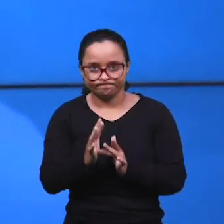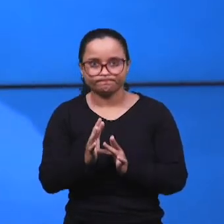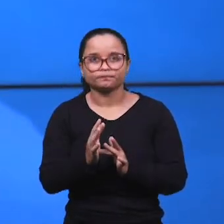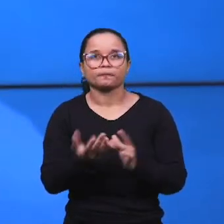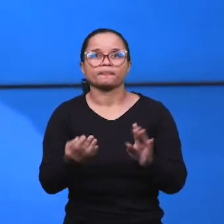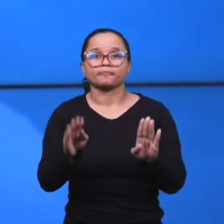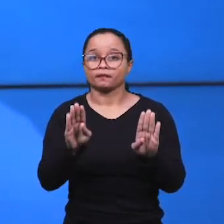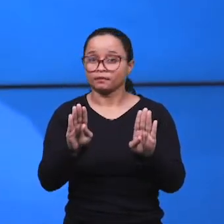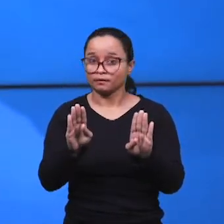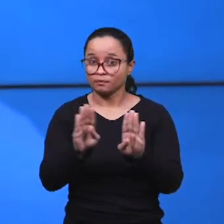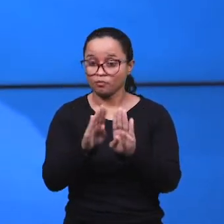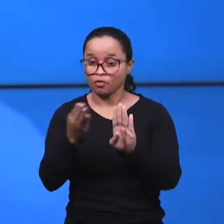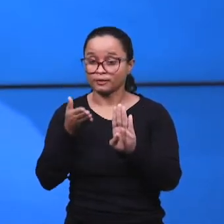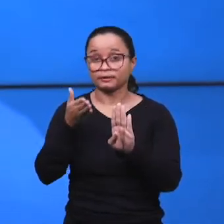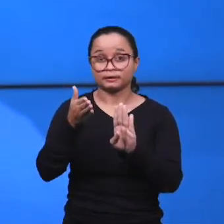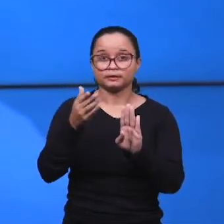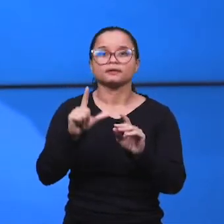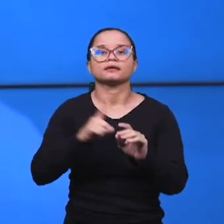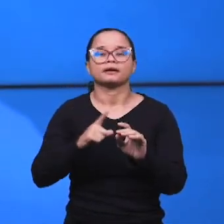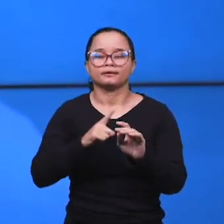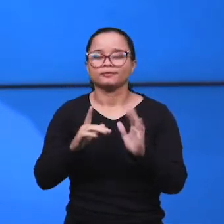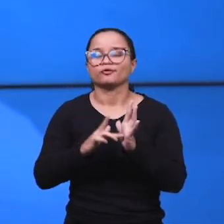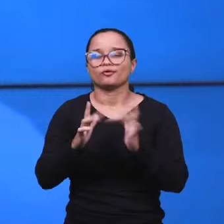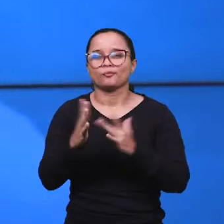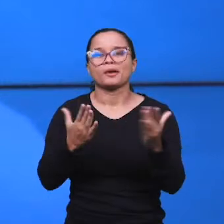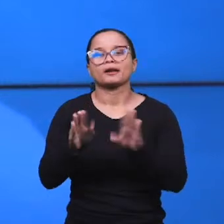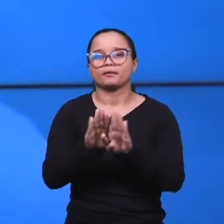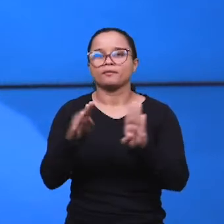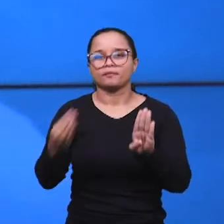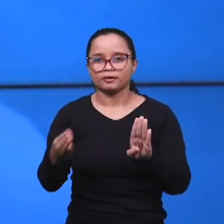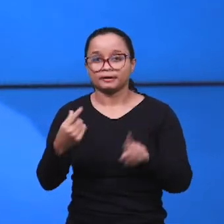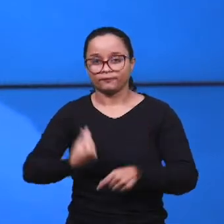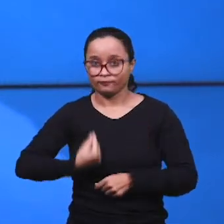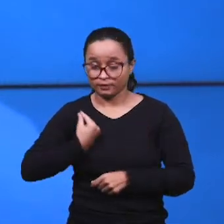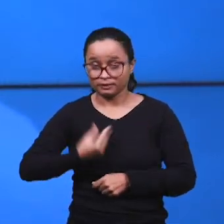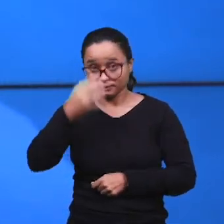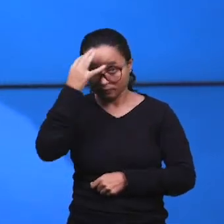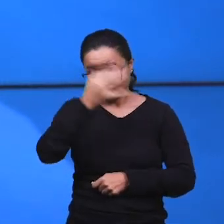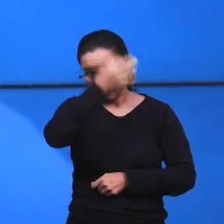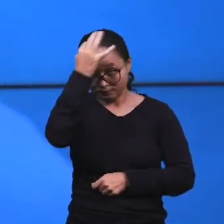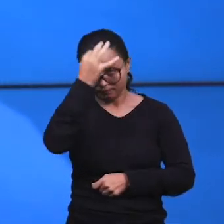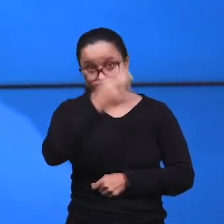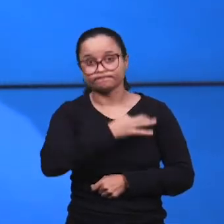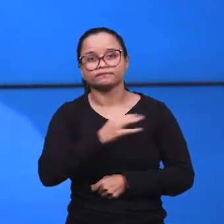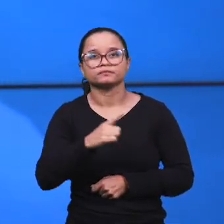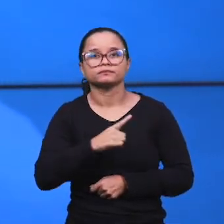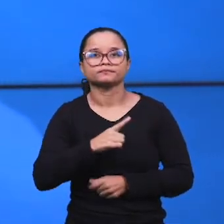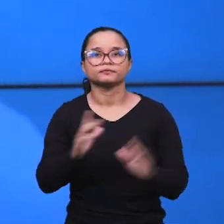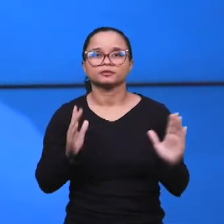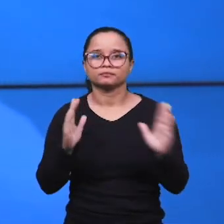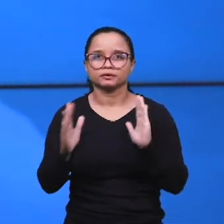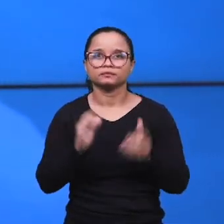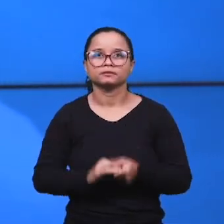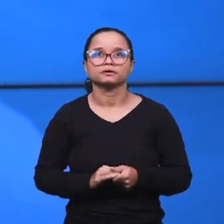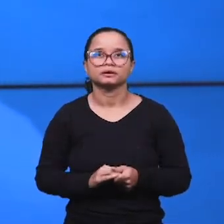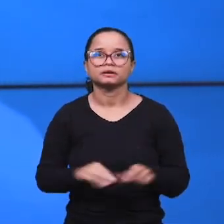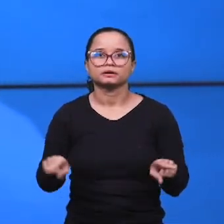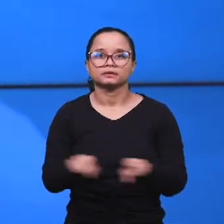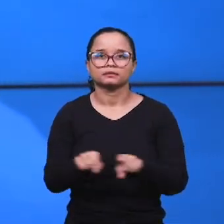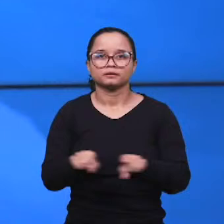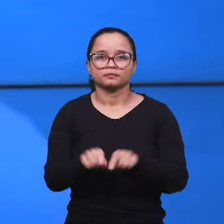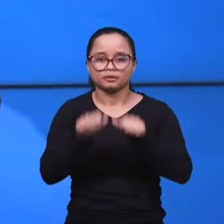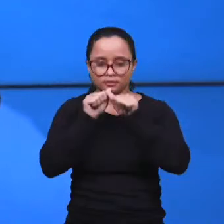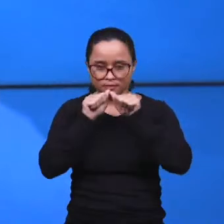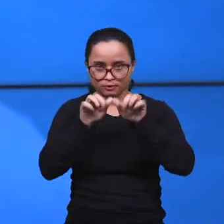ela entraram muitas vidas e muitos foram batizados com o Espírito Santo nesse período. E depois isso até espalhou pelo mundo